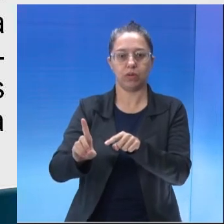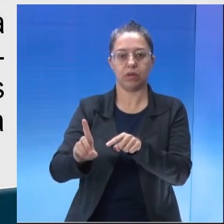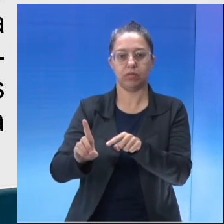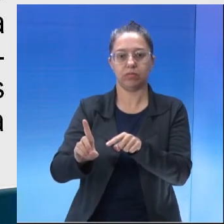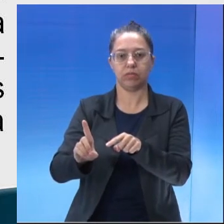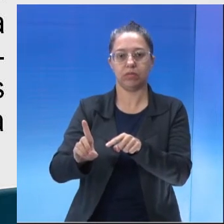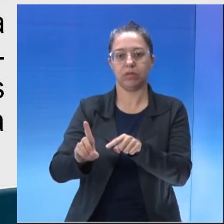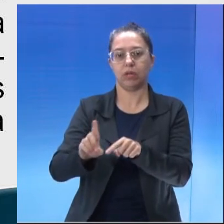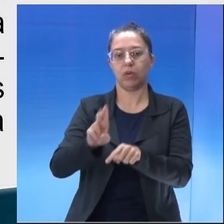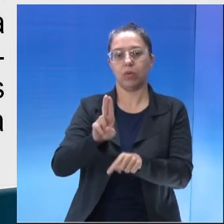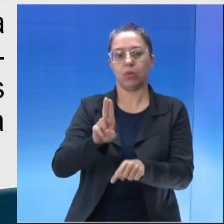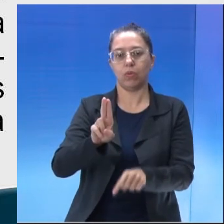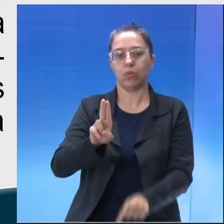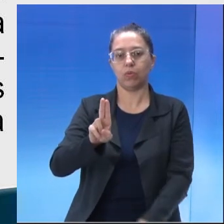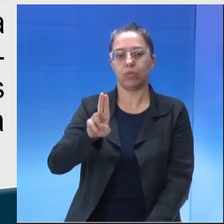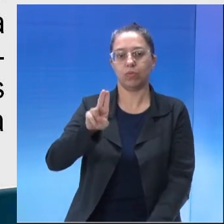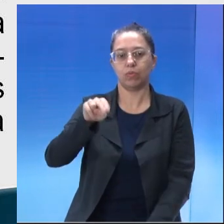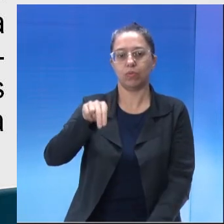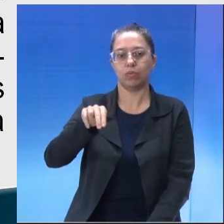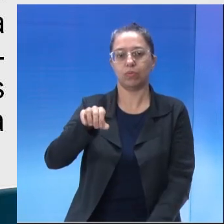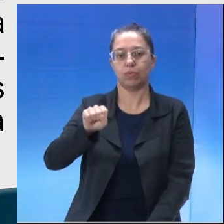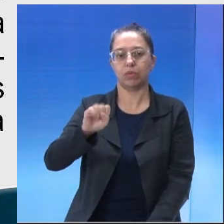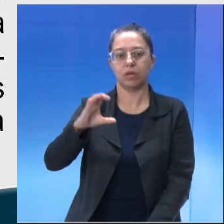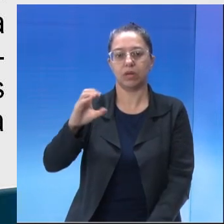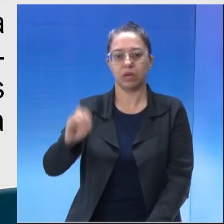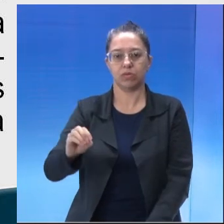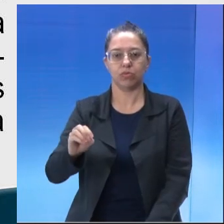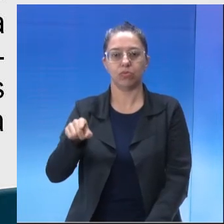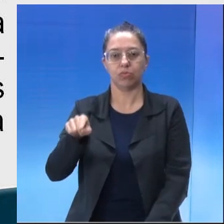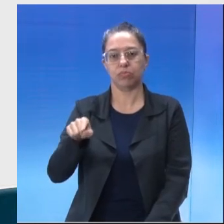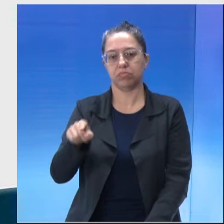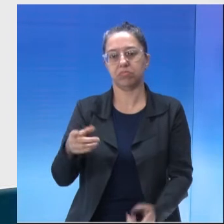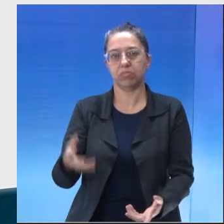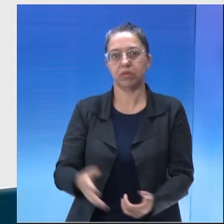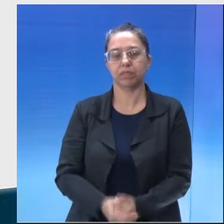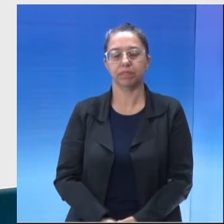Educação, a Ciência e a Cultura, UNESCO, Audrey Azoulay.